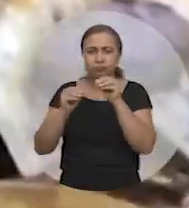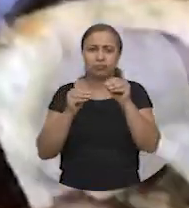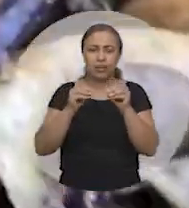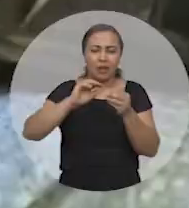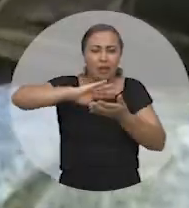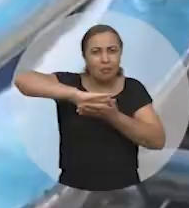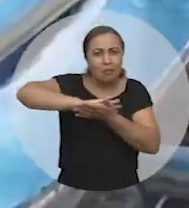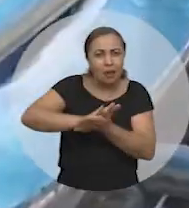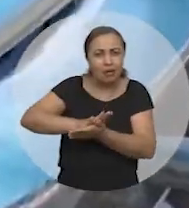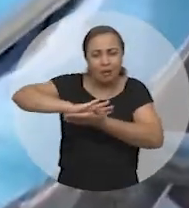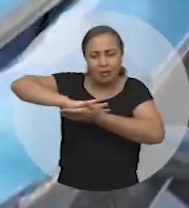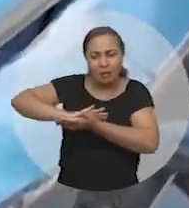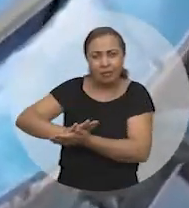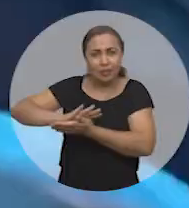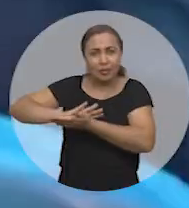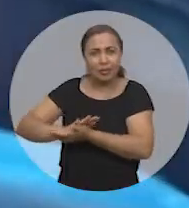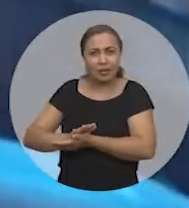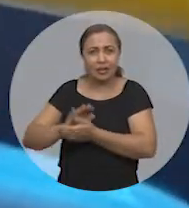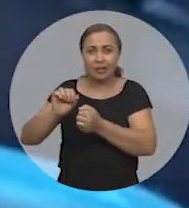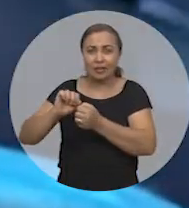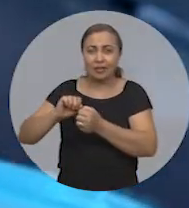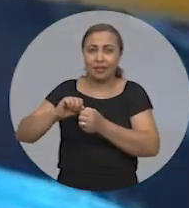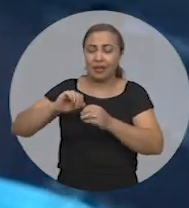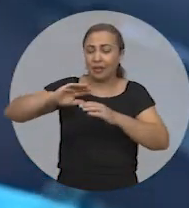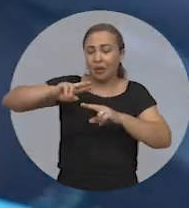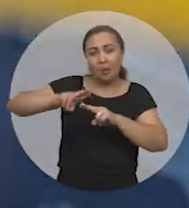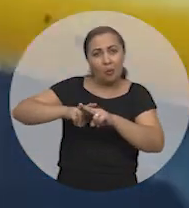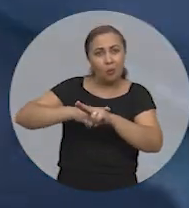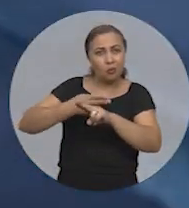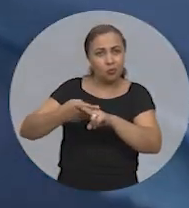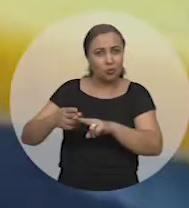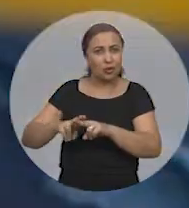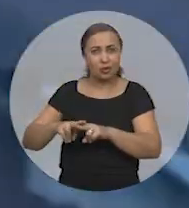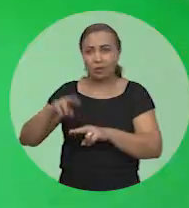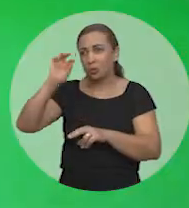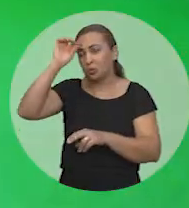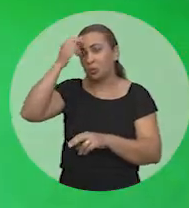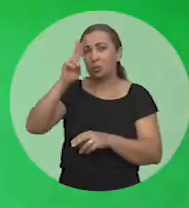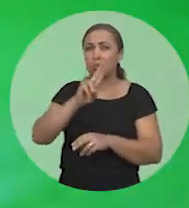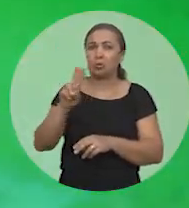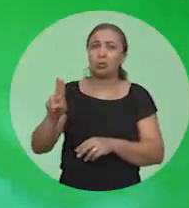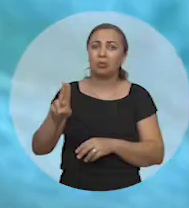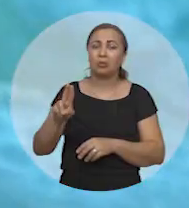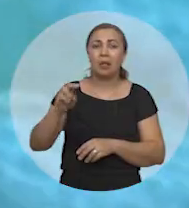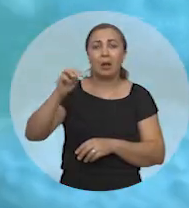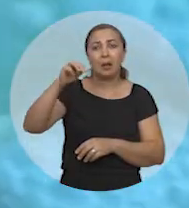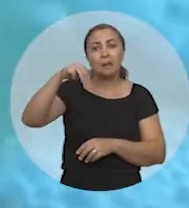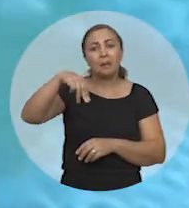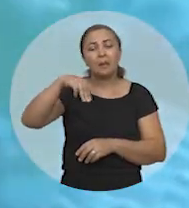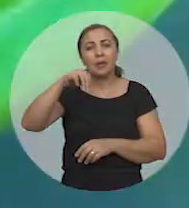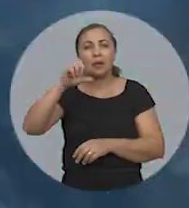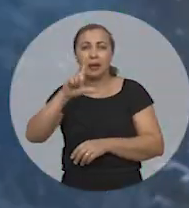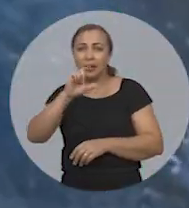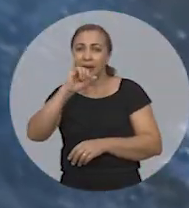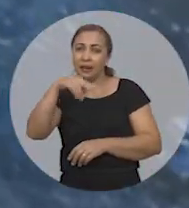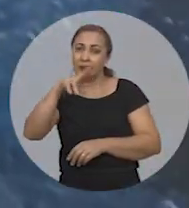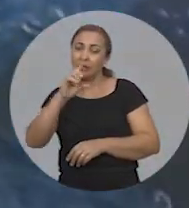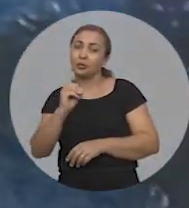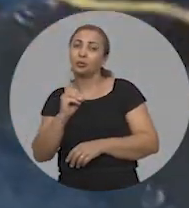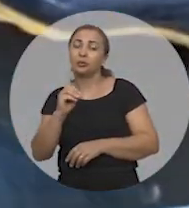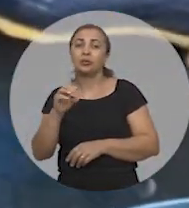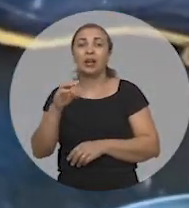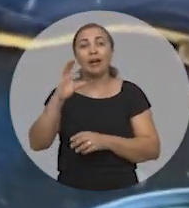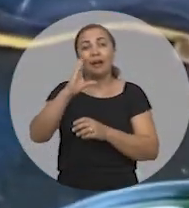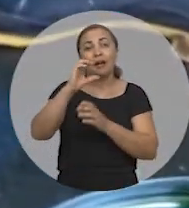elas são corridas são prensadas e é recolhido o vidro mucilaginoso Denon o cacau